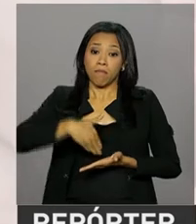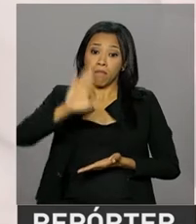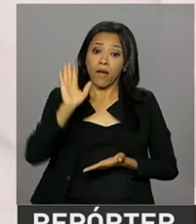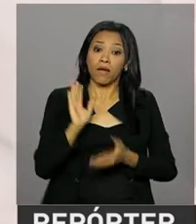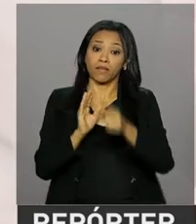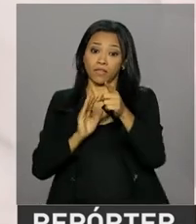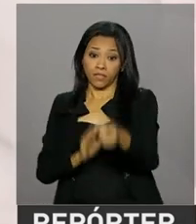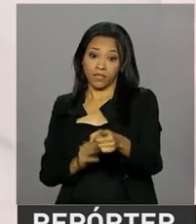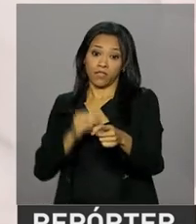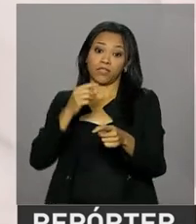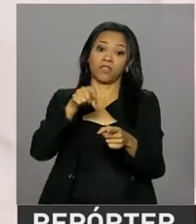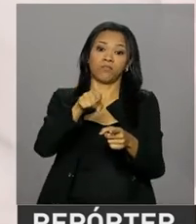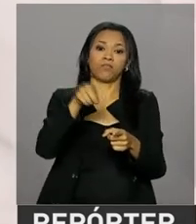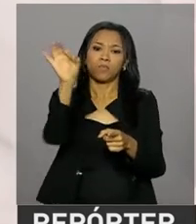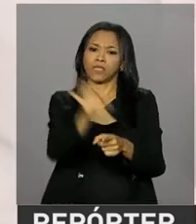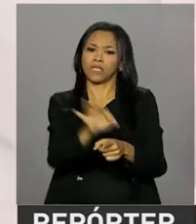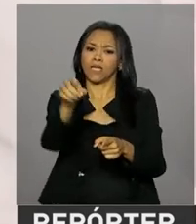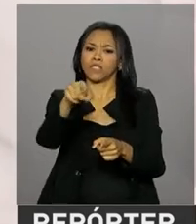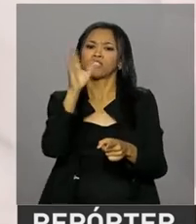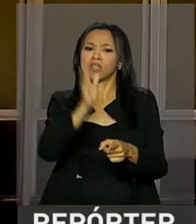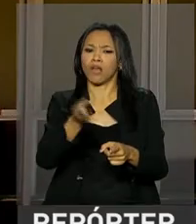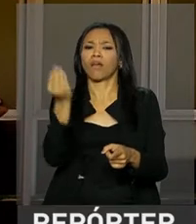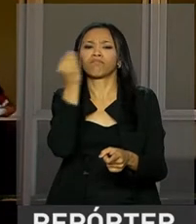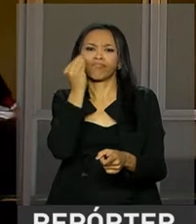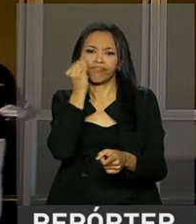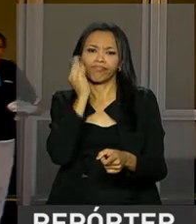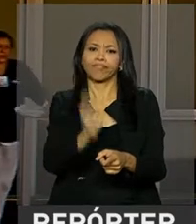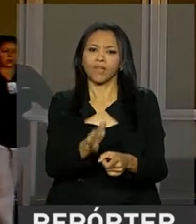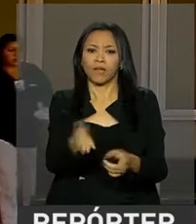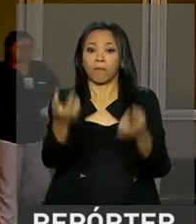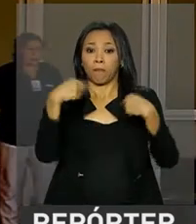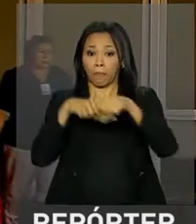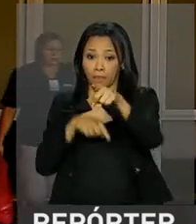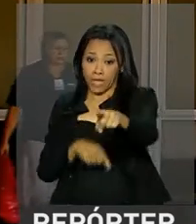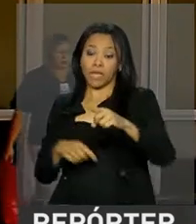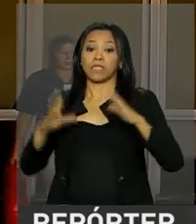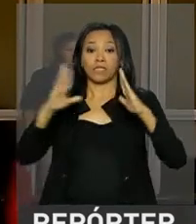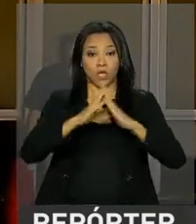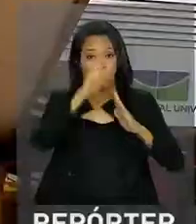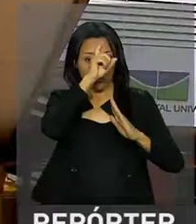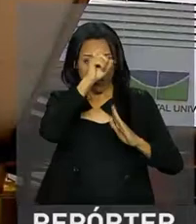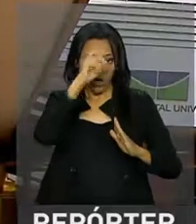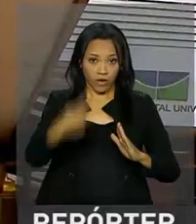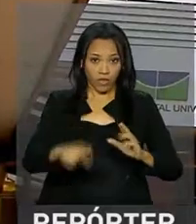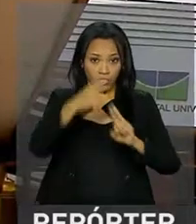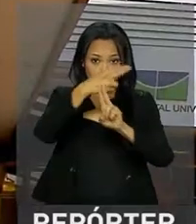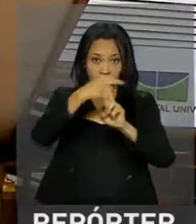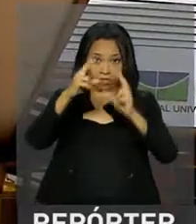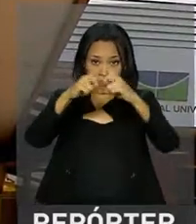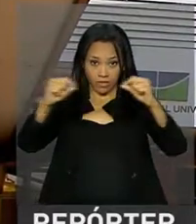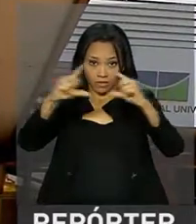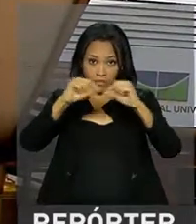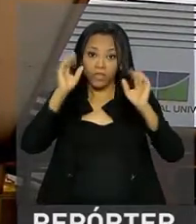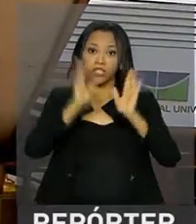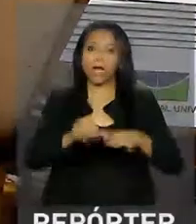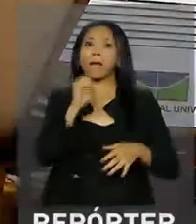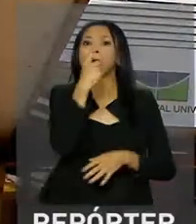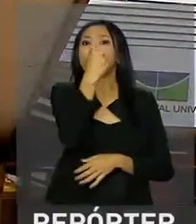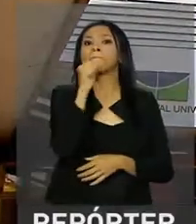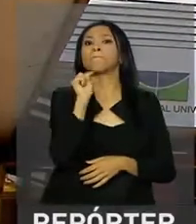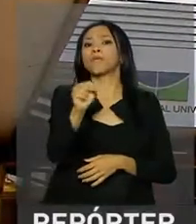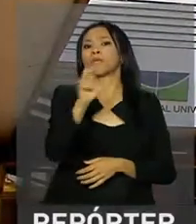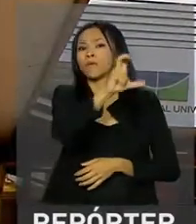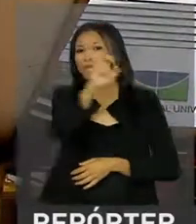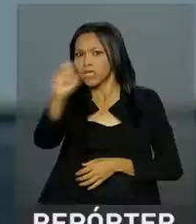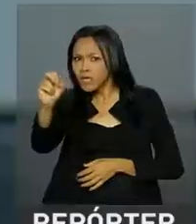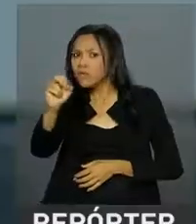crianças nascidas no país fizeram o teste. No Hospital Universitário de Brasília, são feitos cerca de 1.500